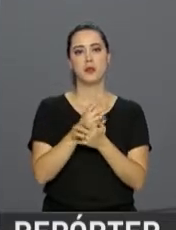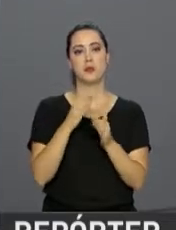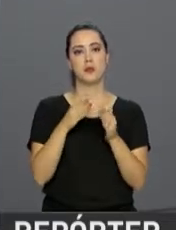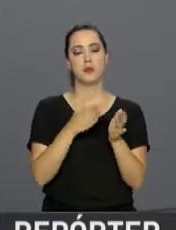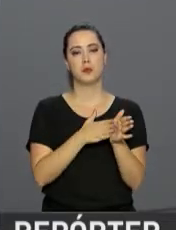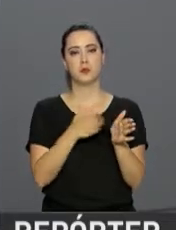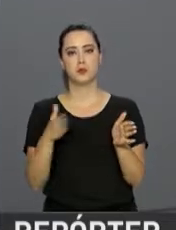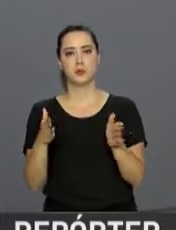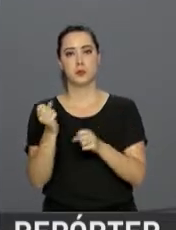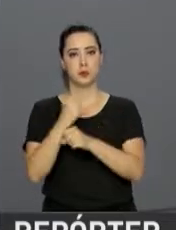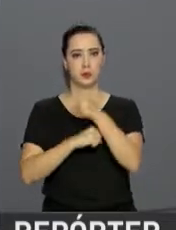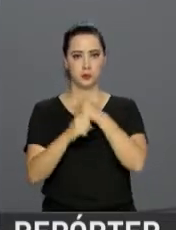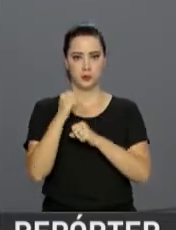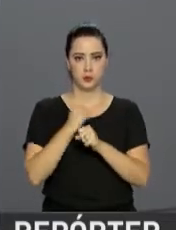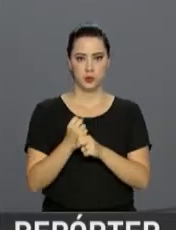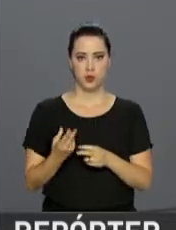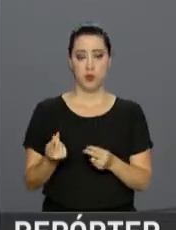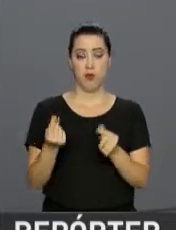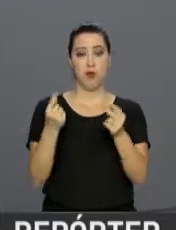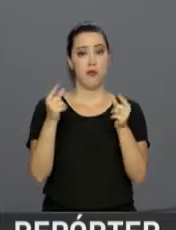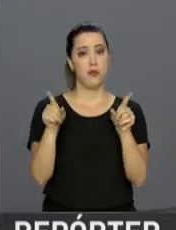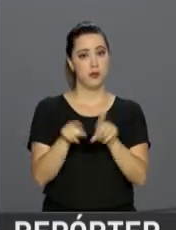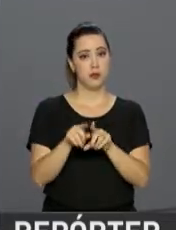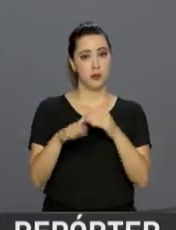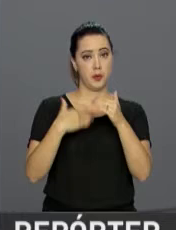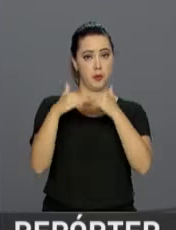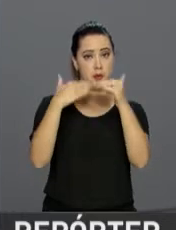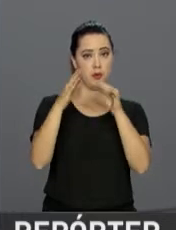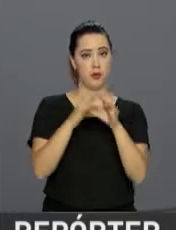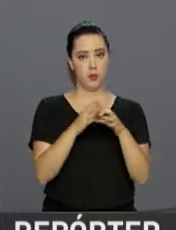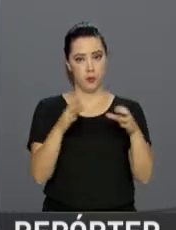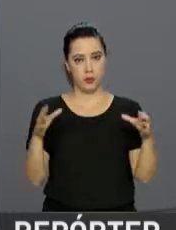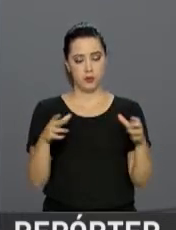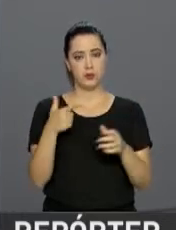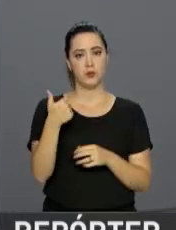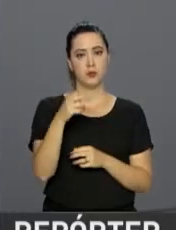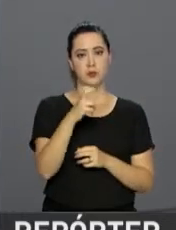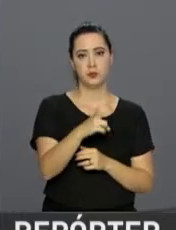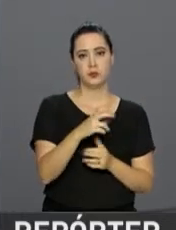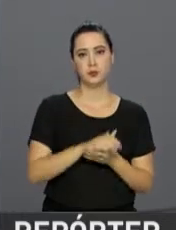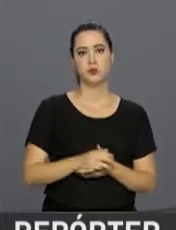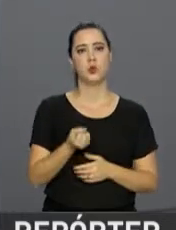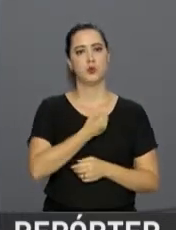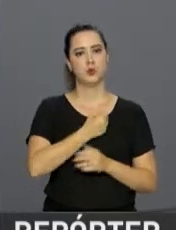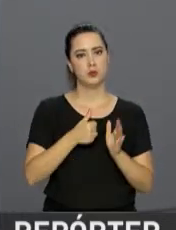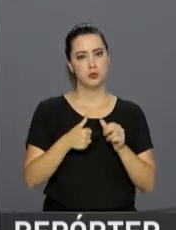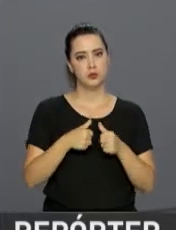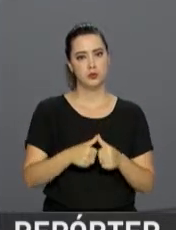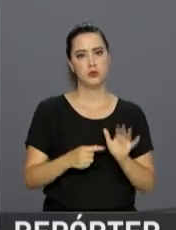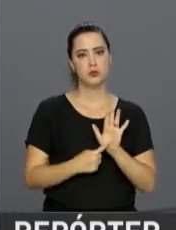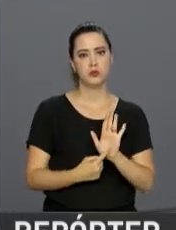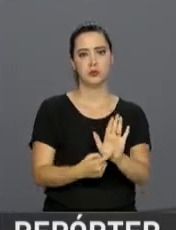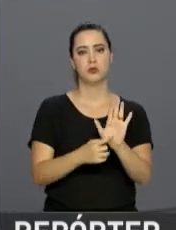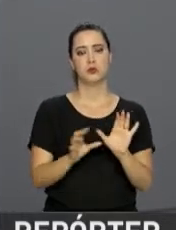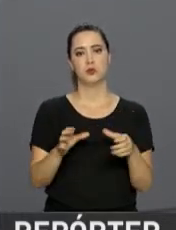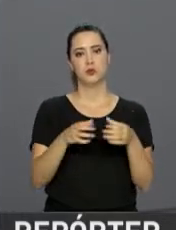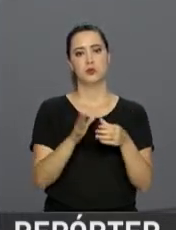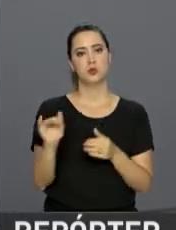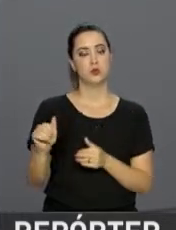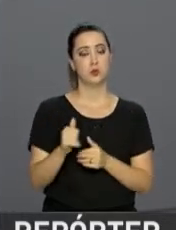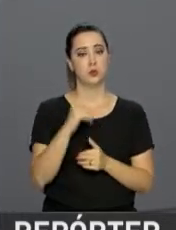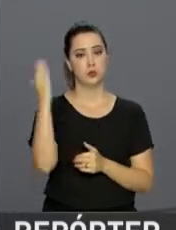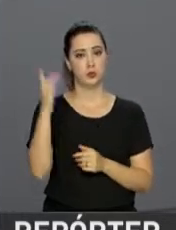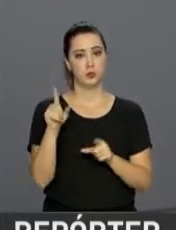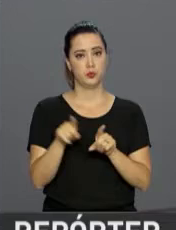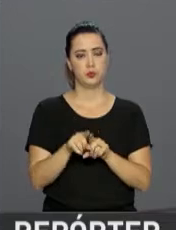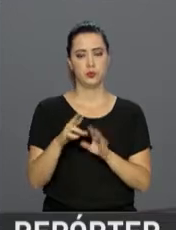do ano passado. O valor também é o maior para este período desde 2015. Os números estão no resultado do setor